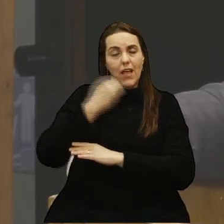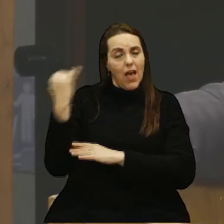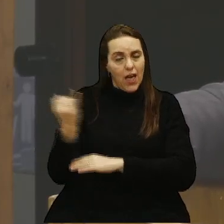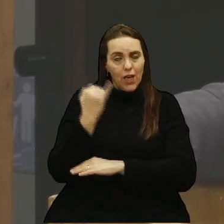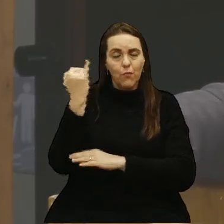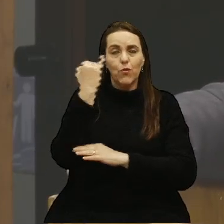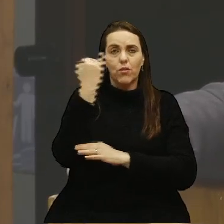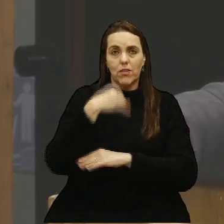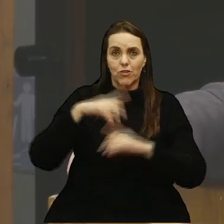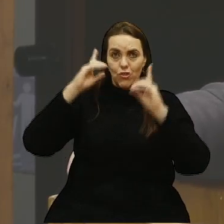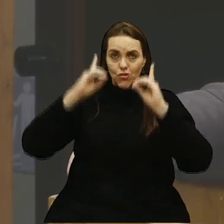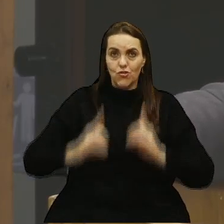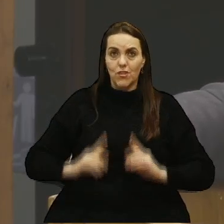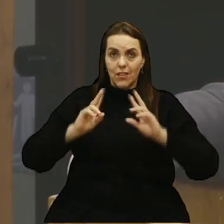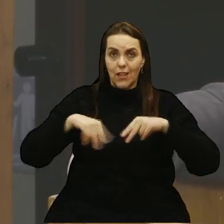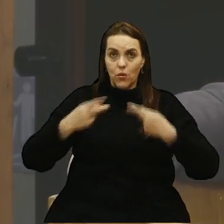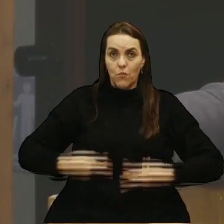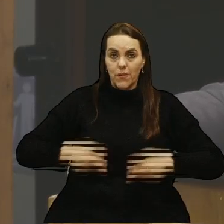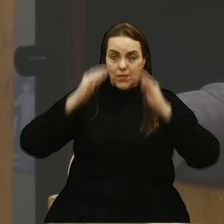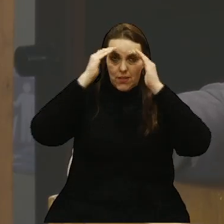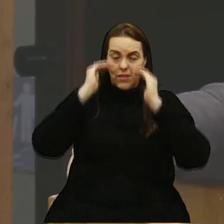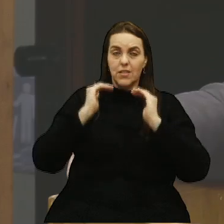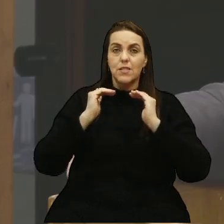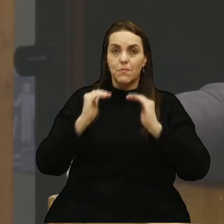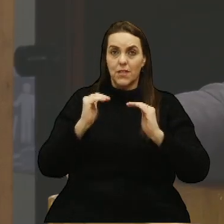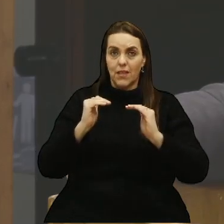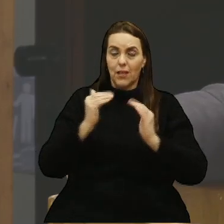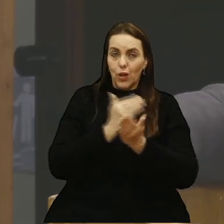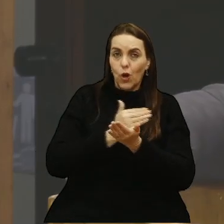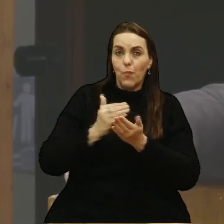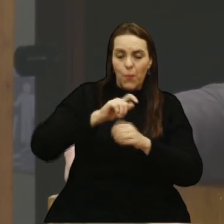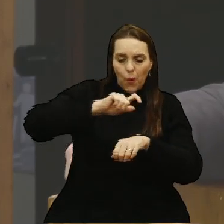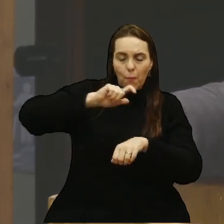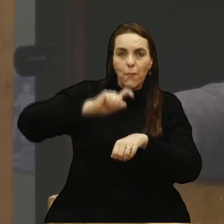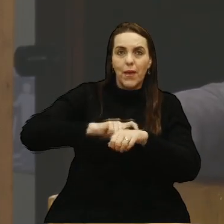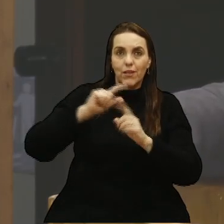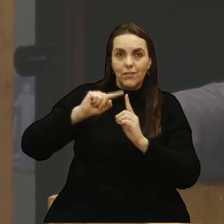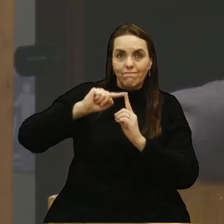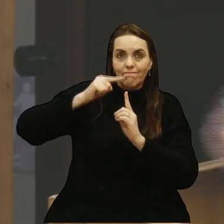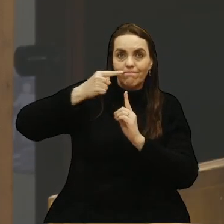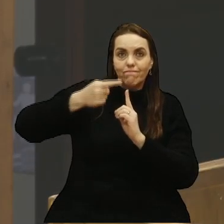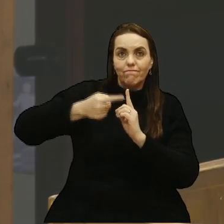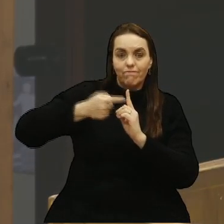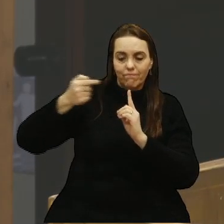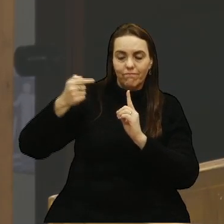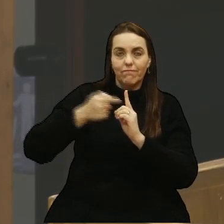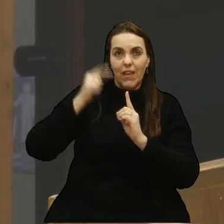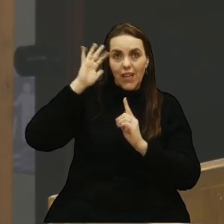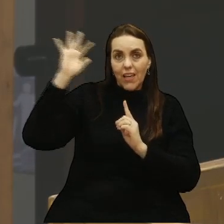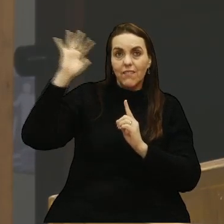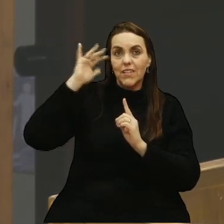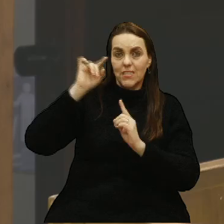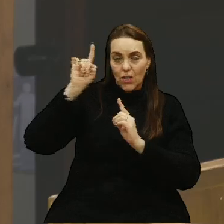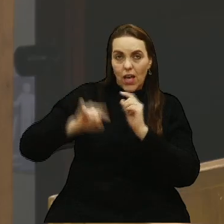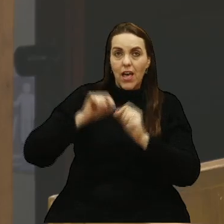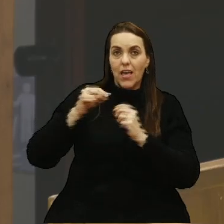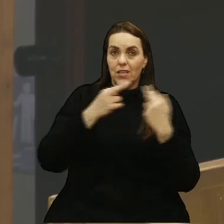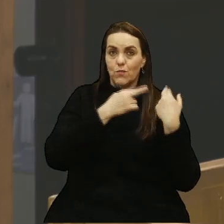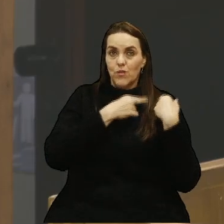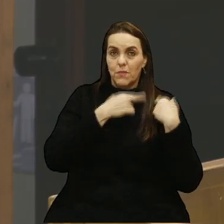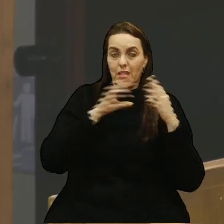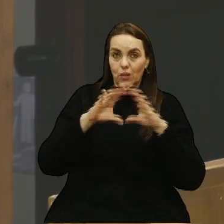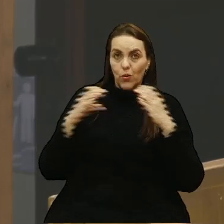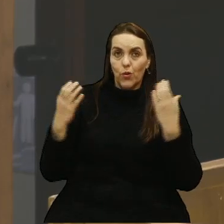que a dignidade humana seja respeitada desde o primeiro momento da existência, refletindo a responsabilidade coletiva de cuidar e